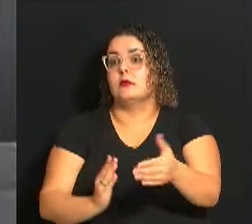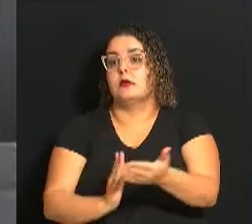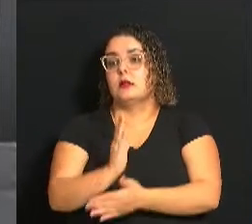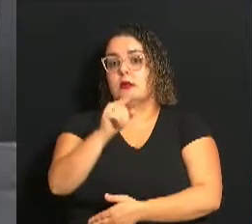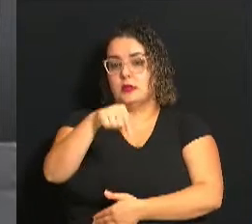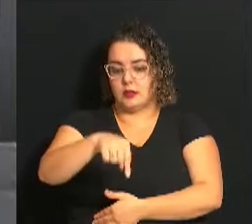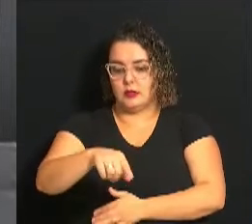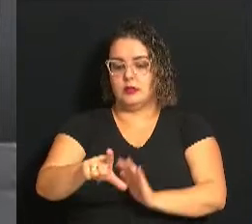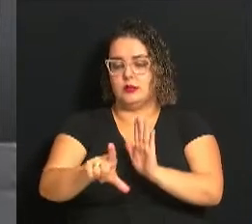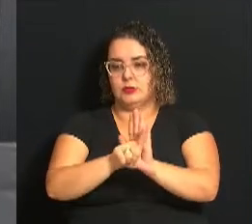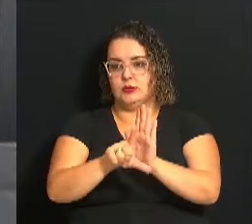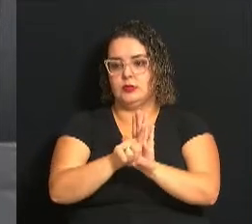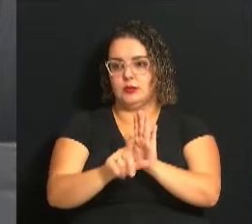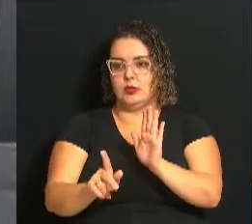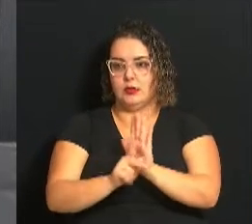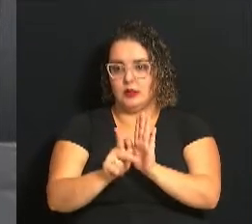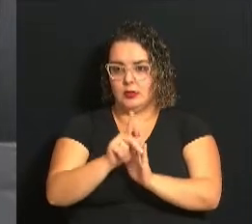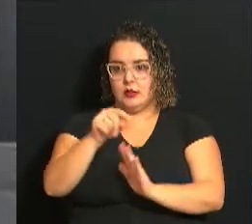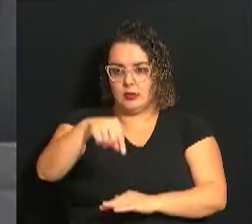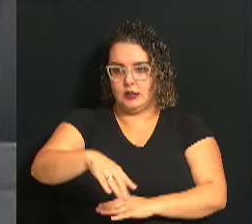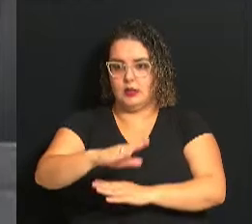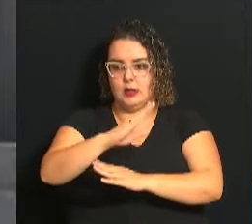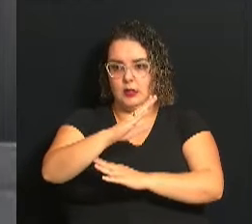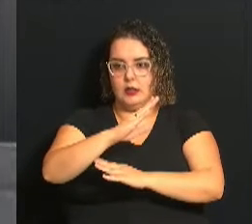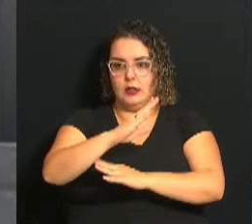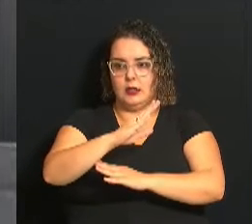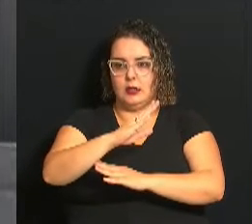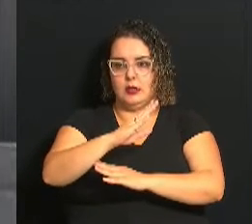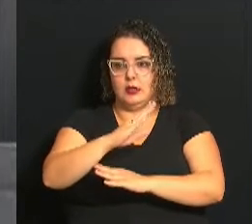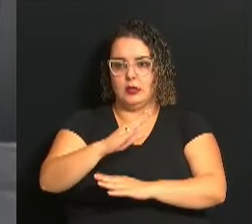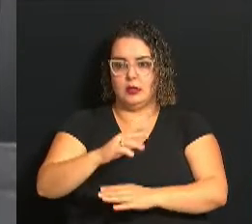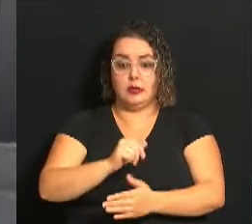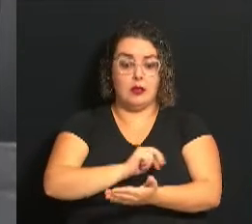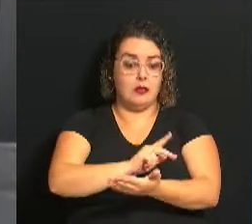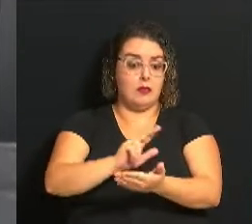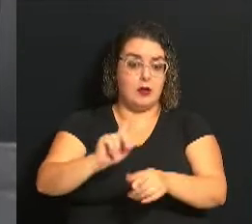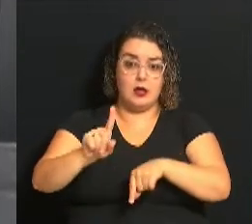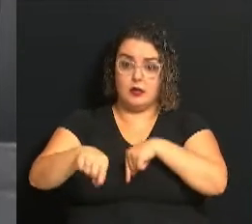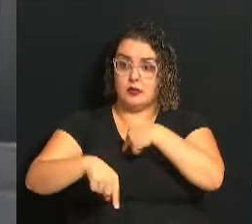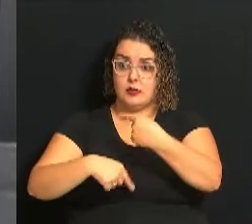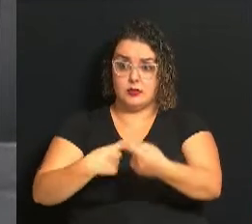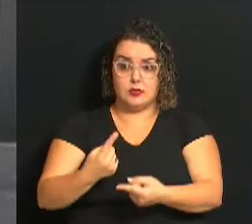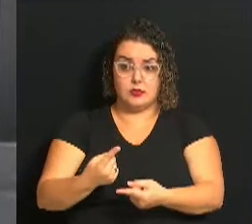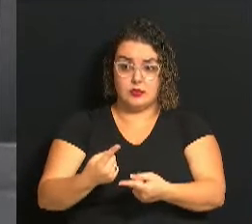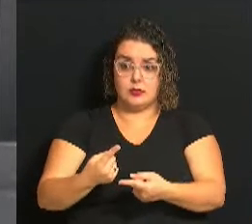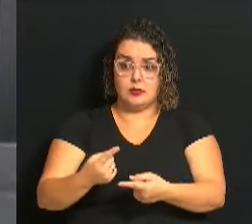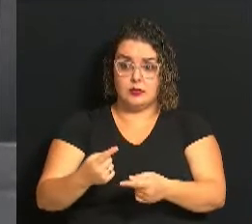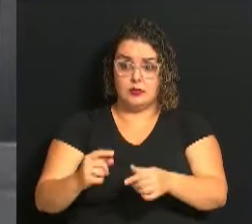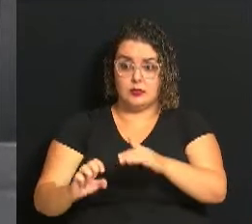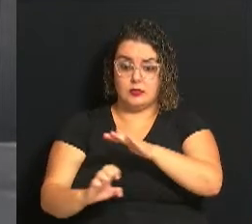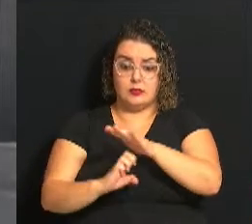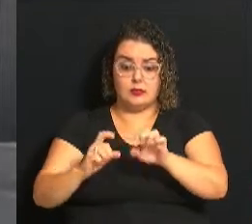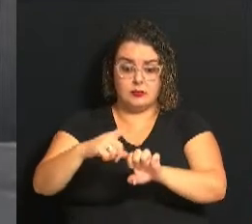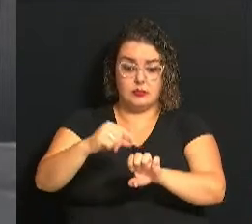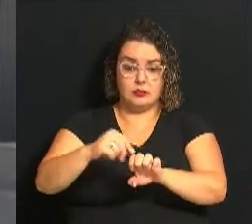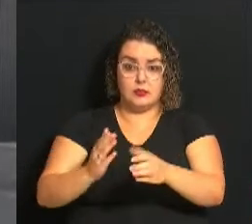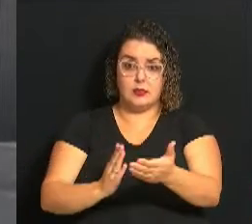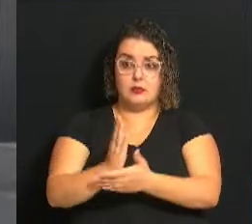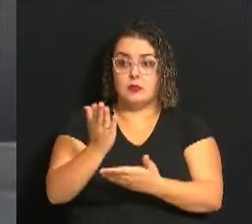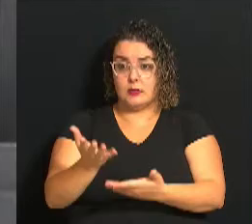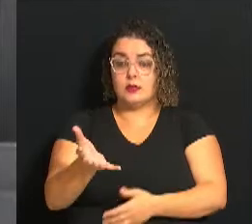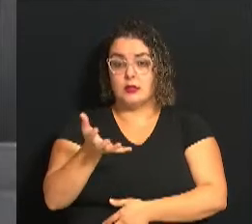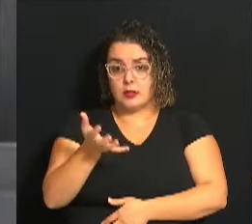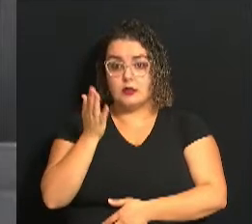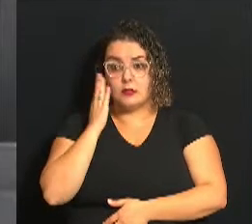de projetos como esse na casa, há uma enxurrada de empreendimentos sendo aprovados. Então, gostaria de saber,